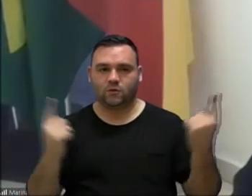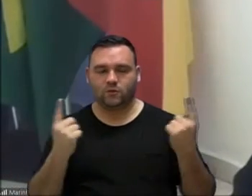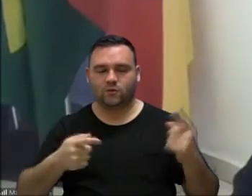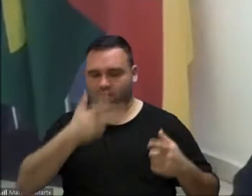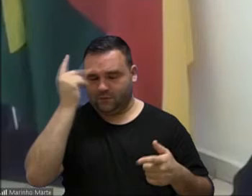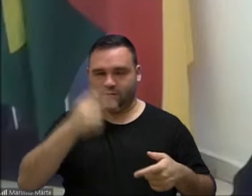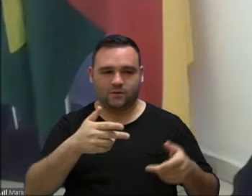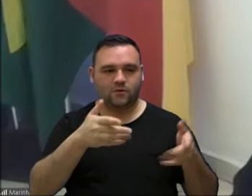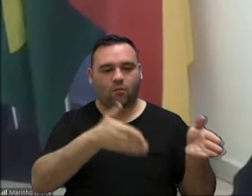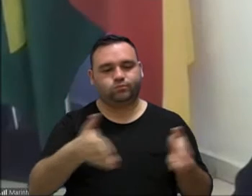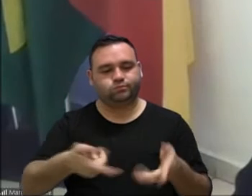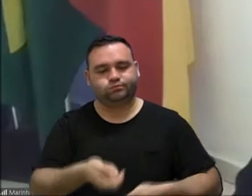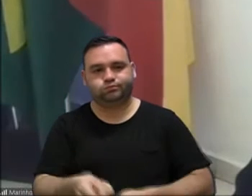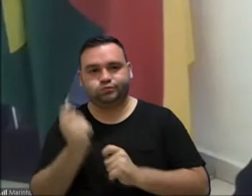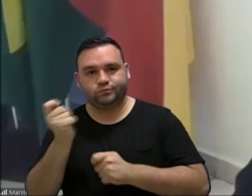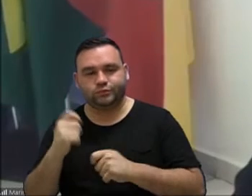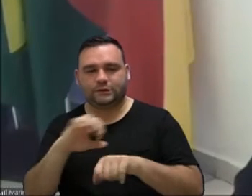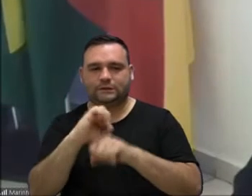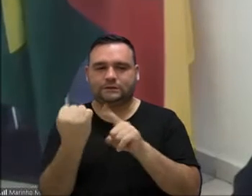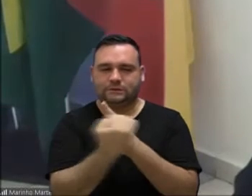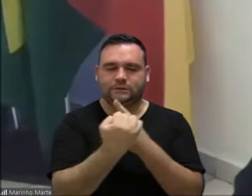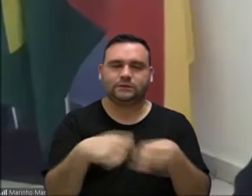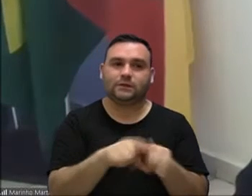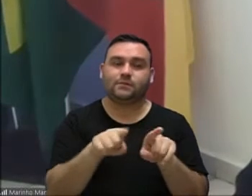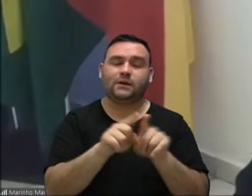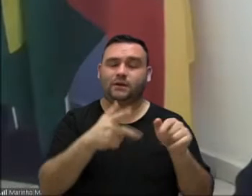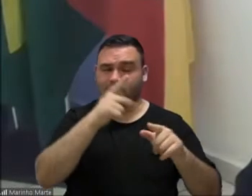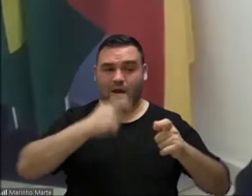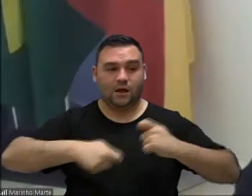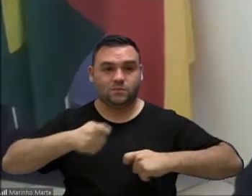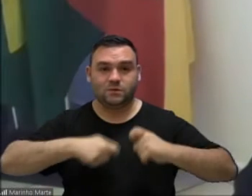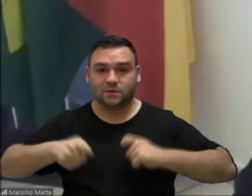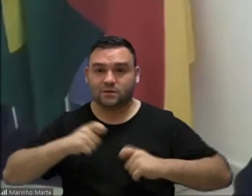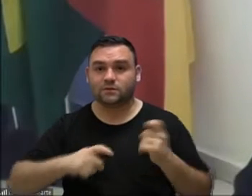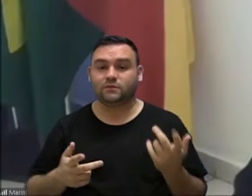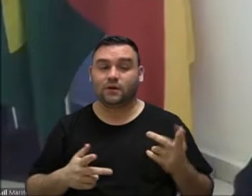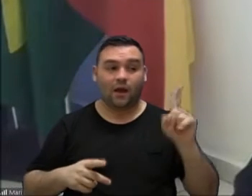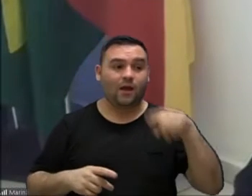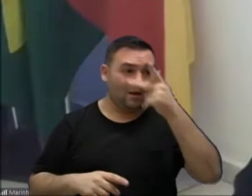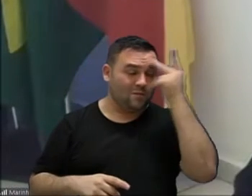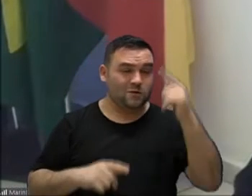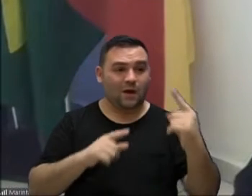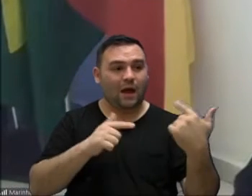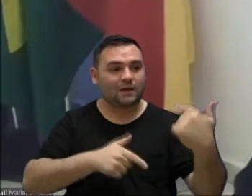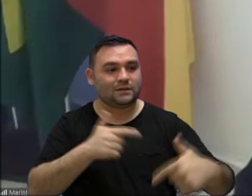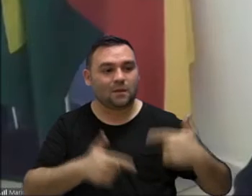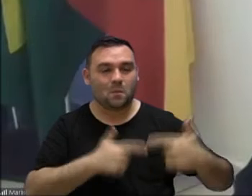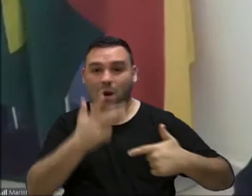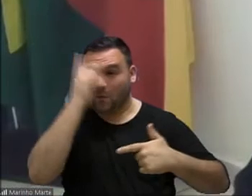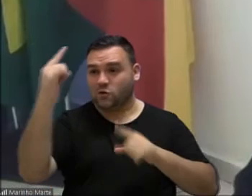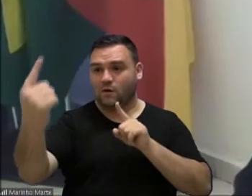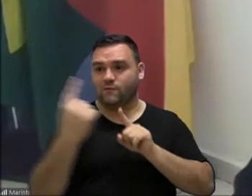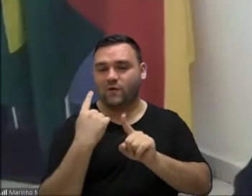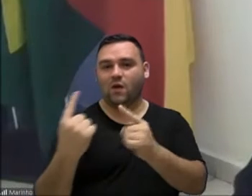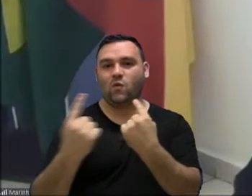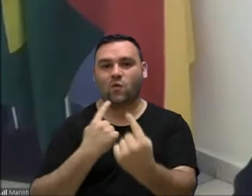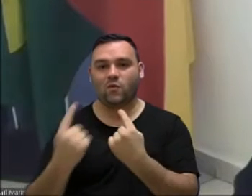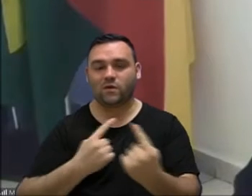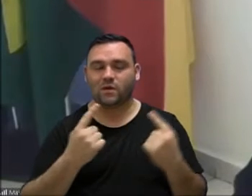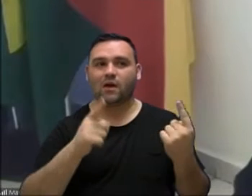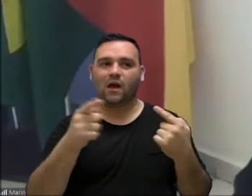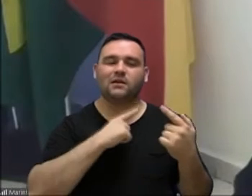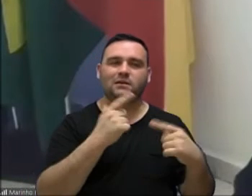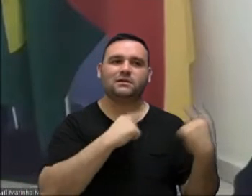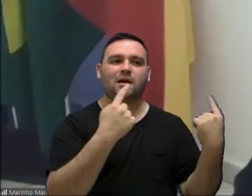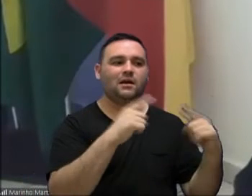assistente social etc são aquelas inclusive os administrativos são as pessoas que estão na linha de frente no combate ao